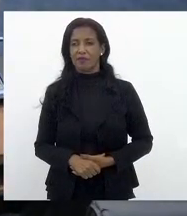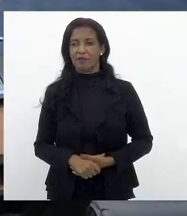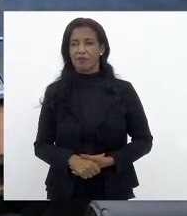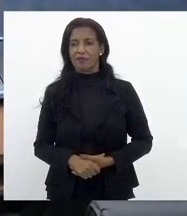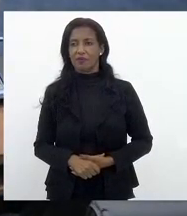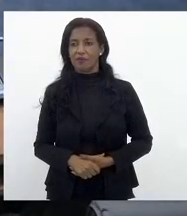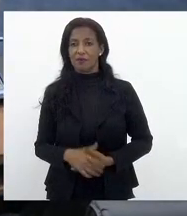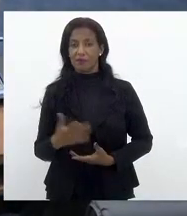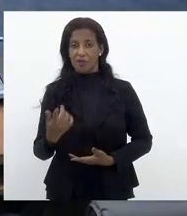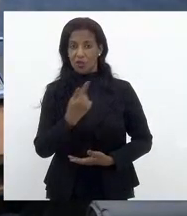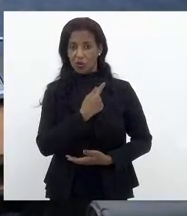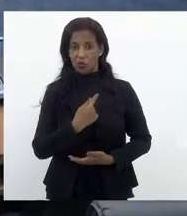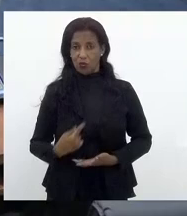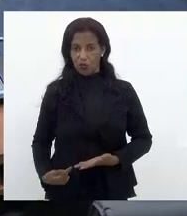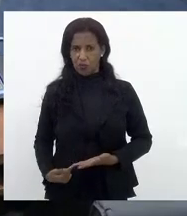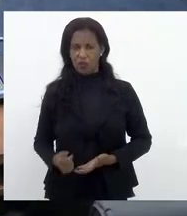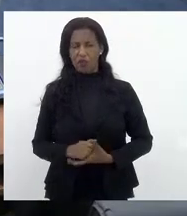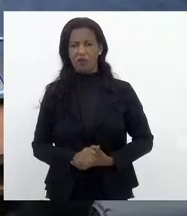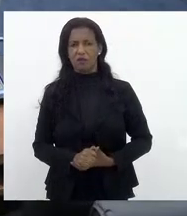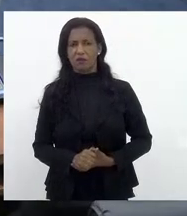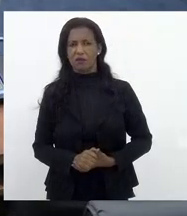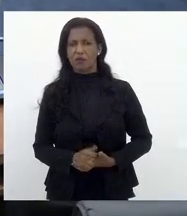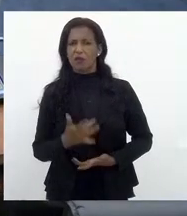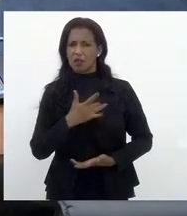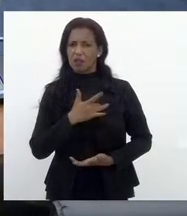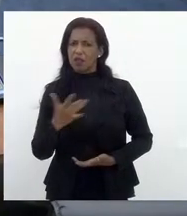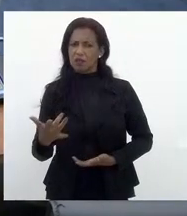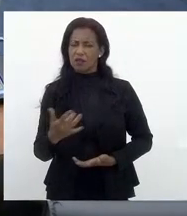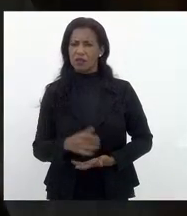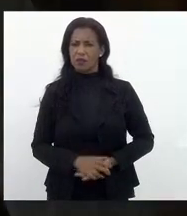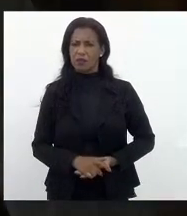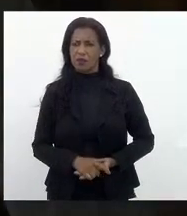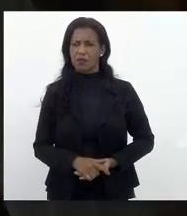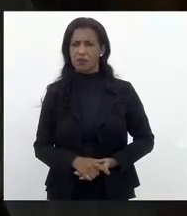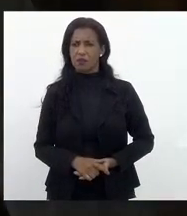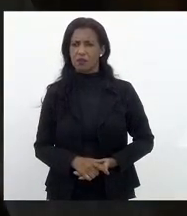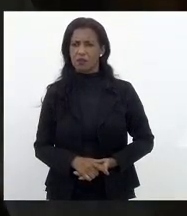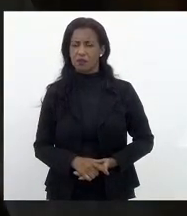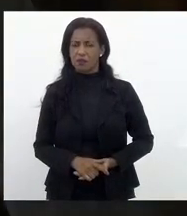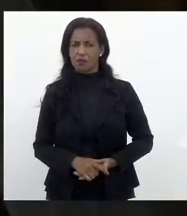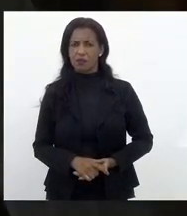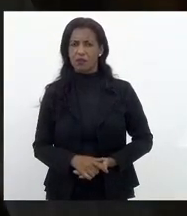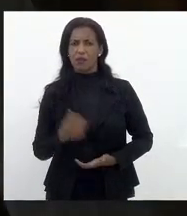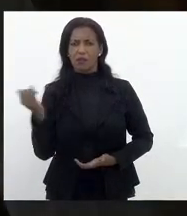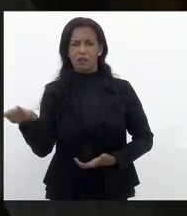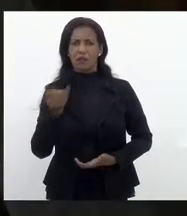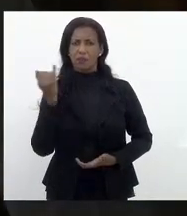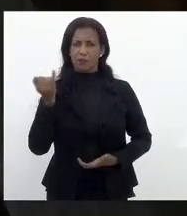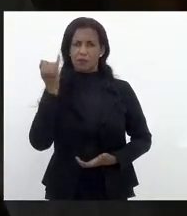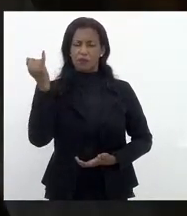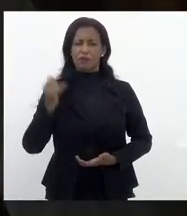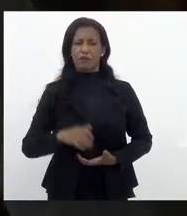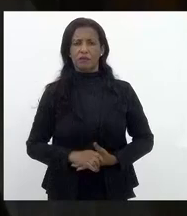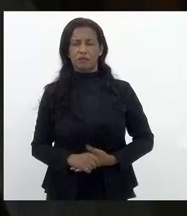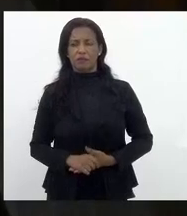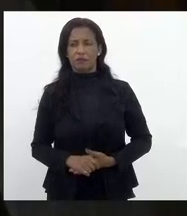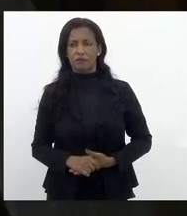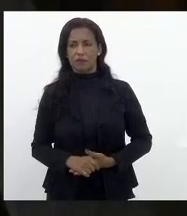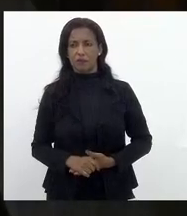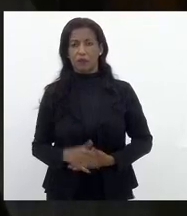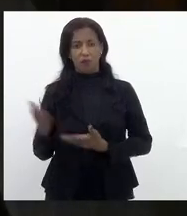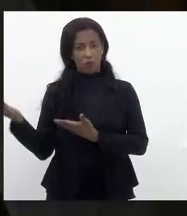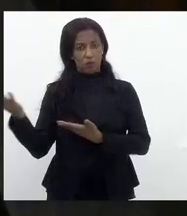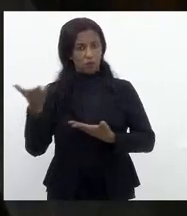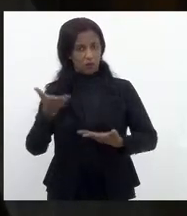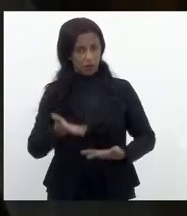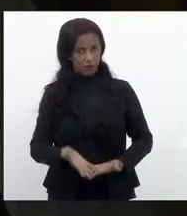que o governo pudesse sensibilizar com essa questão que é muito importante e eu